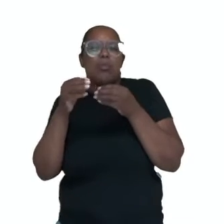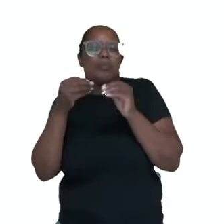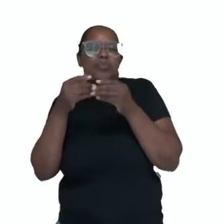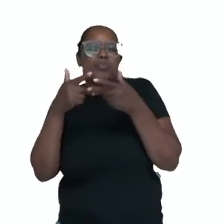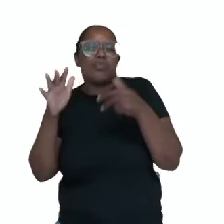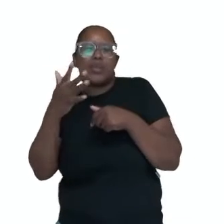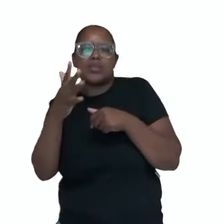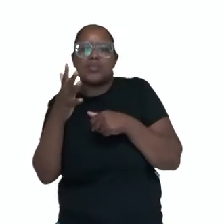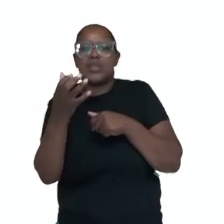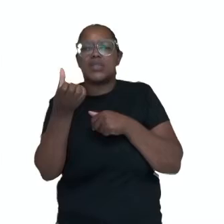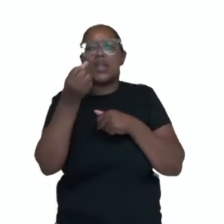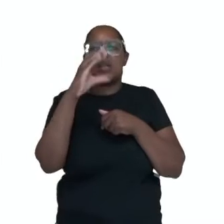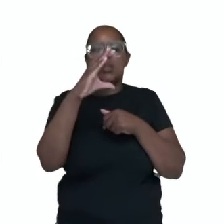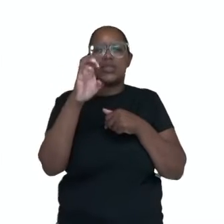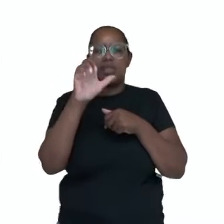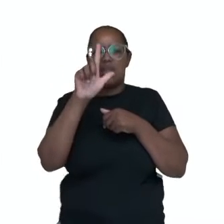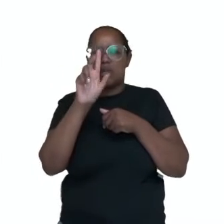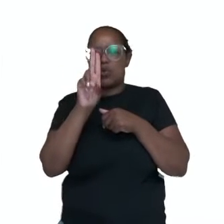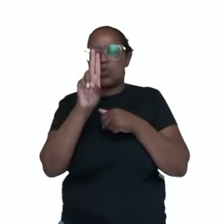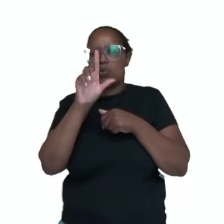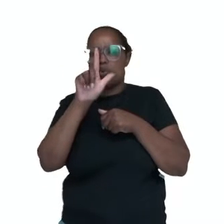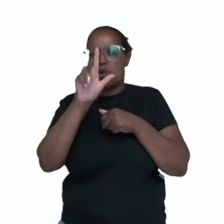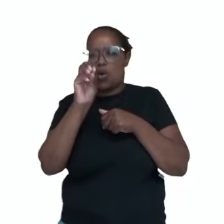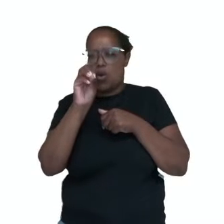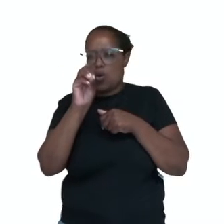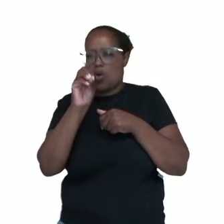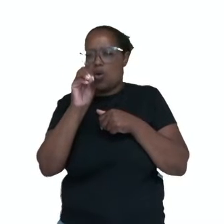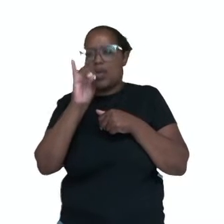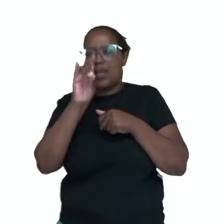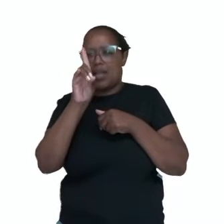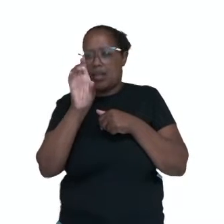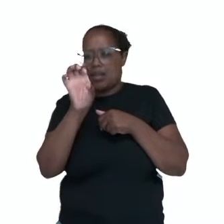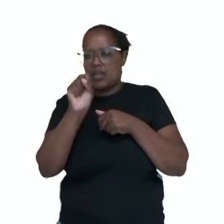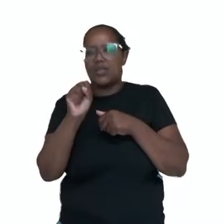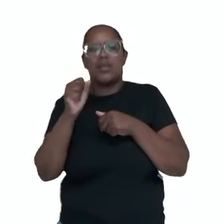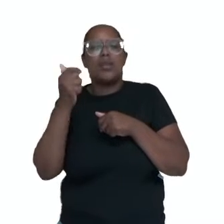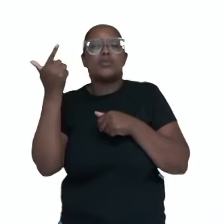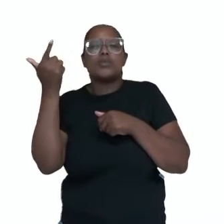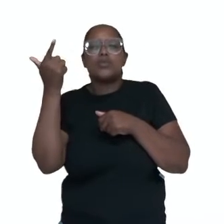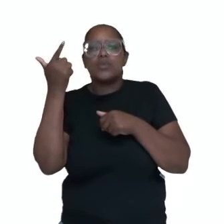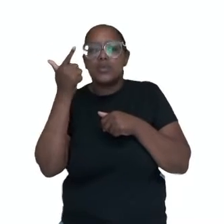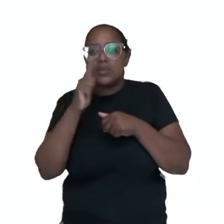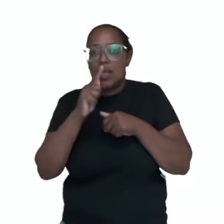de celulóide ou plástico similar, e ela pode alcançar até